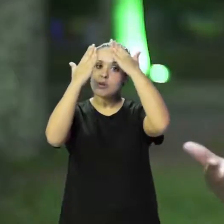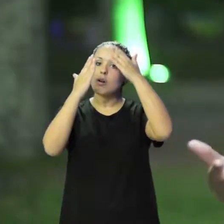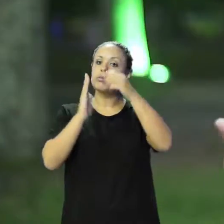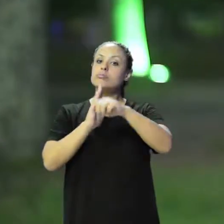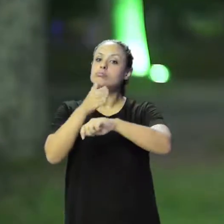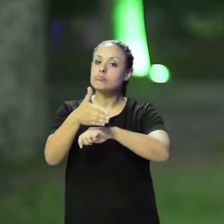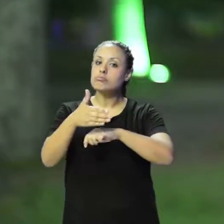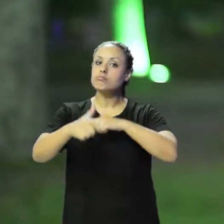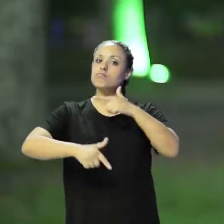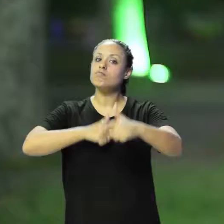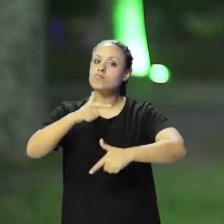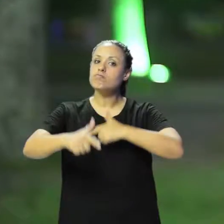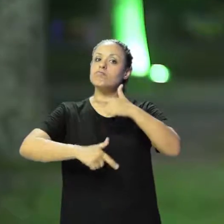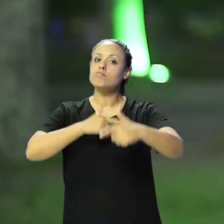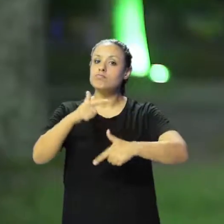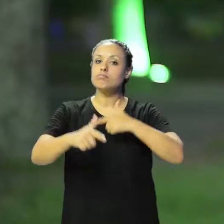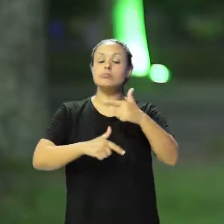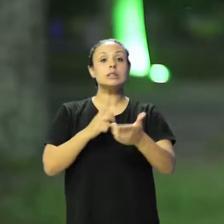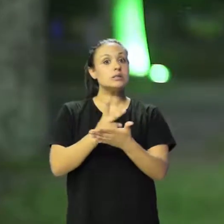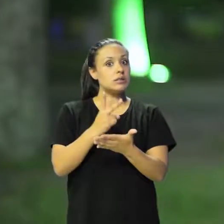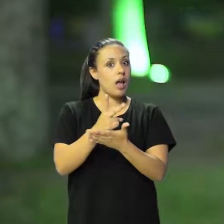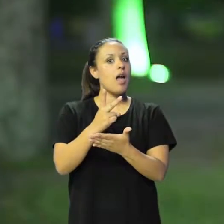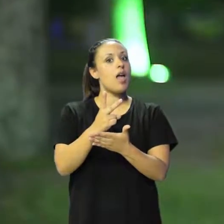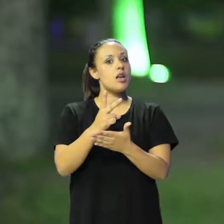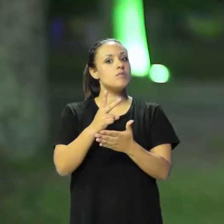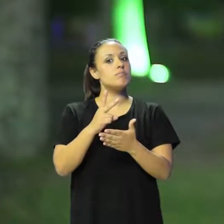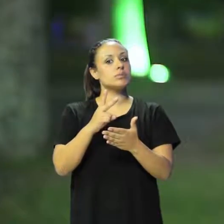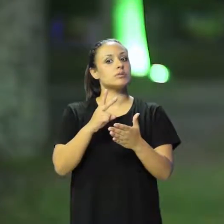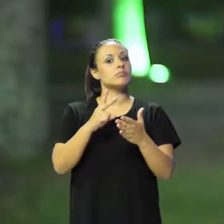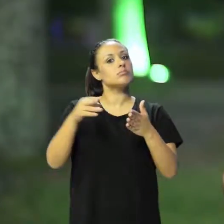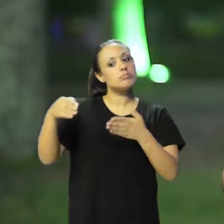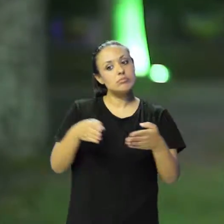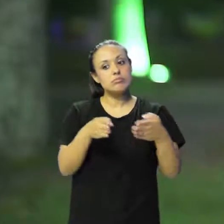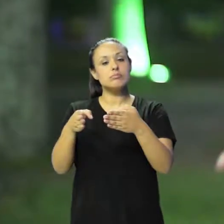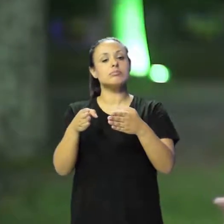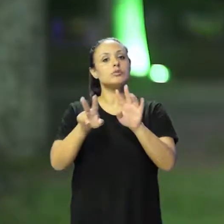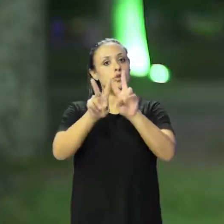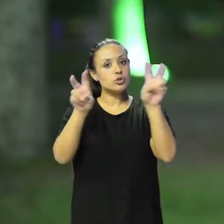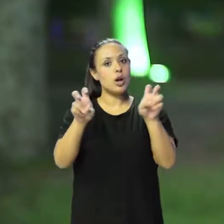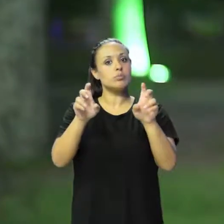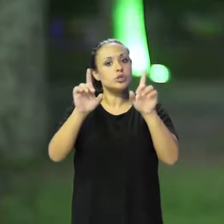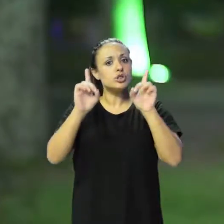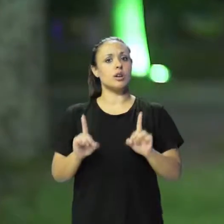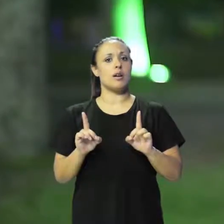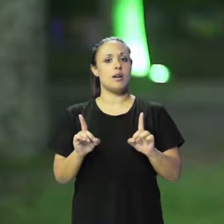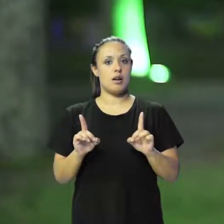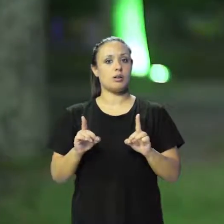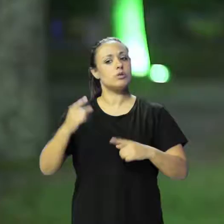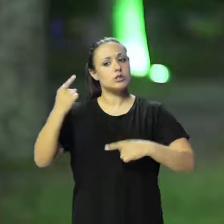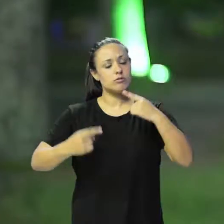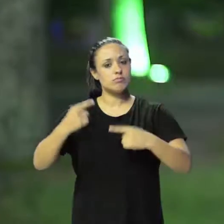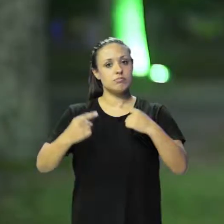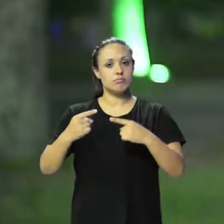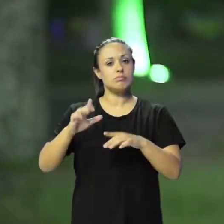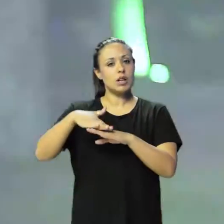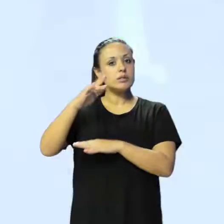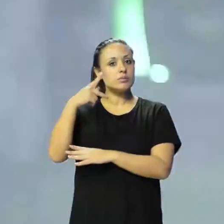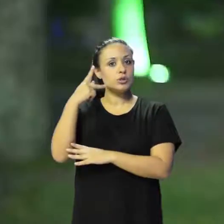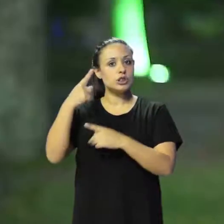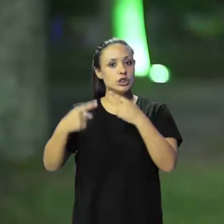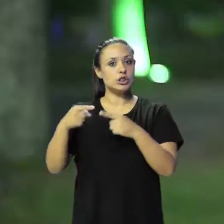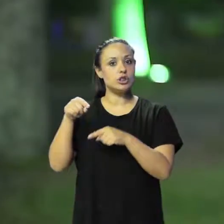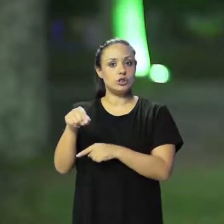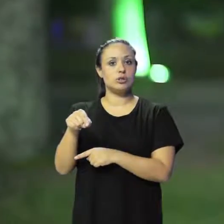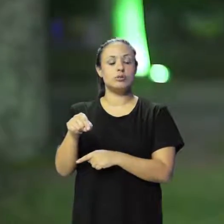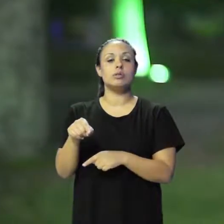e psicólogos trabalhando, se envolvendo e trazendo a discussão para o plano também político, né? E de discussão de direitos.